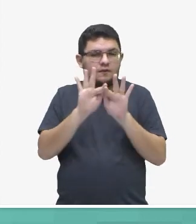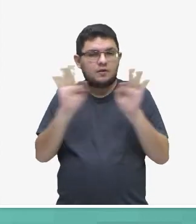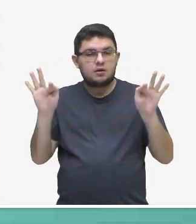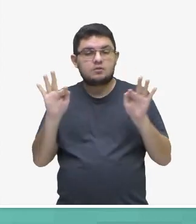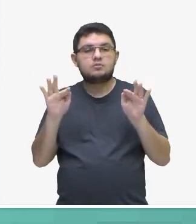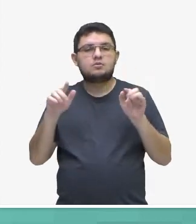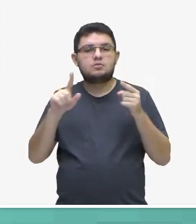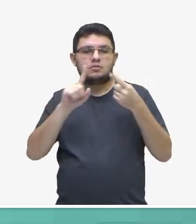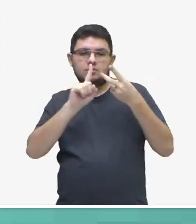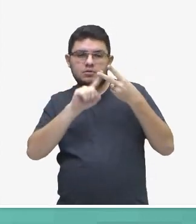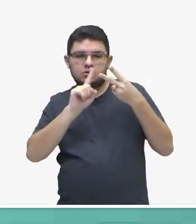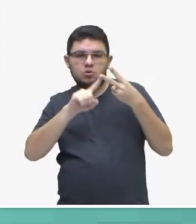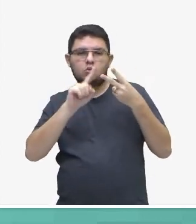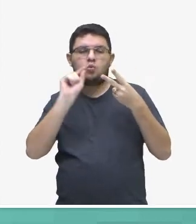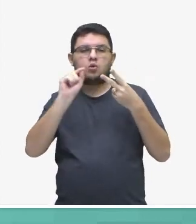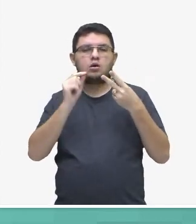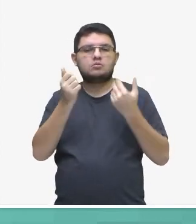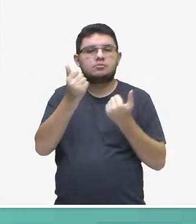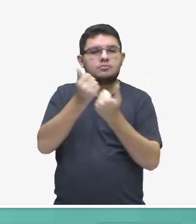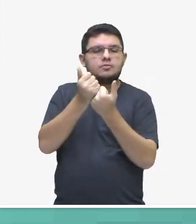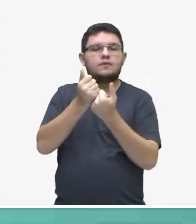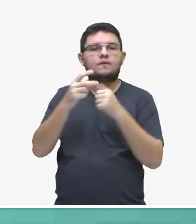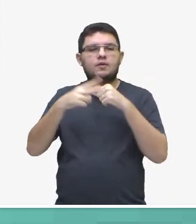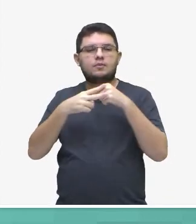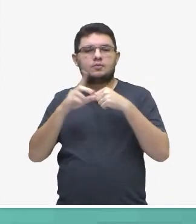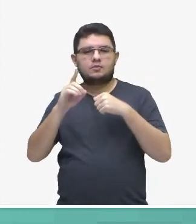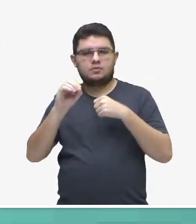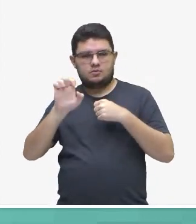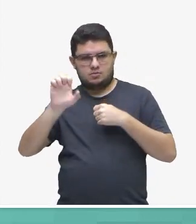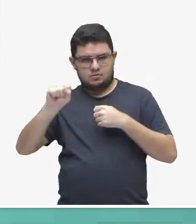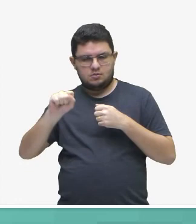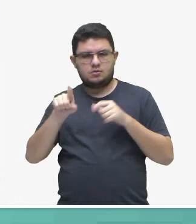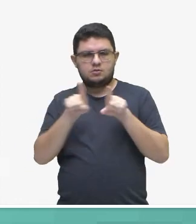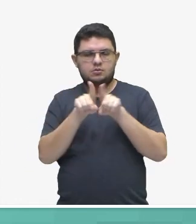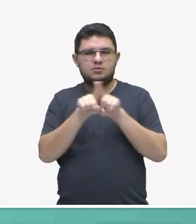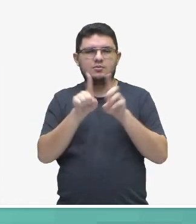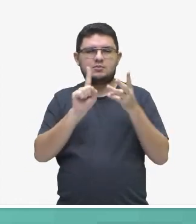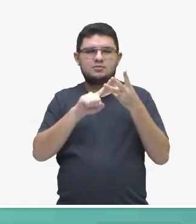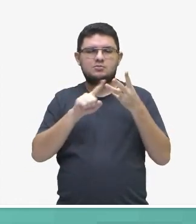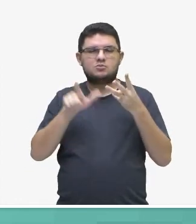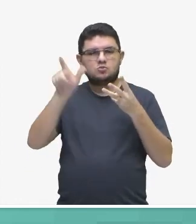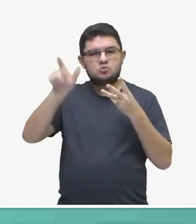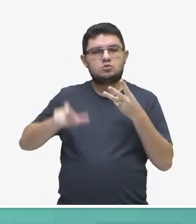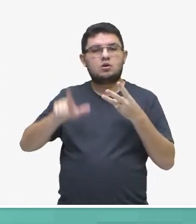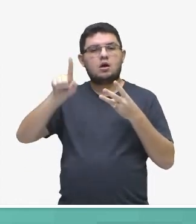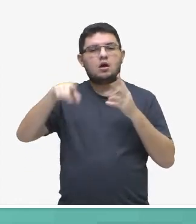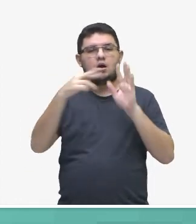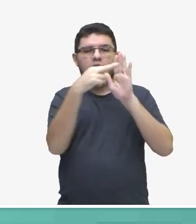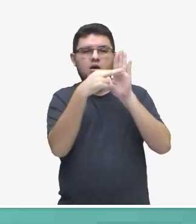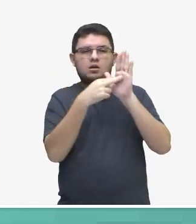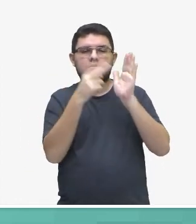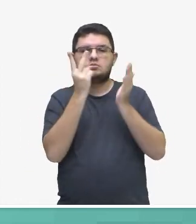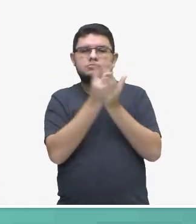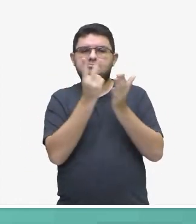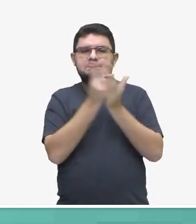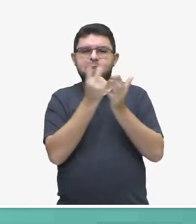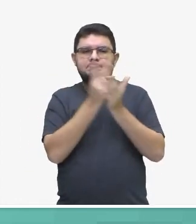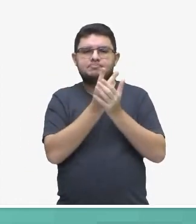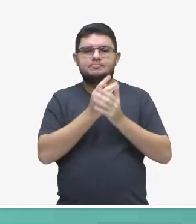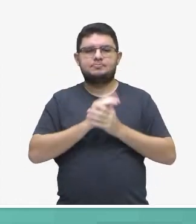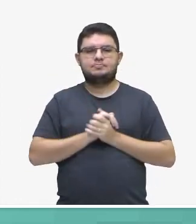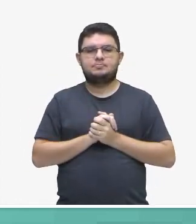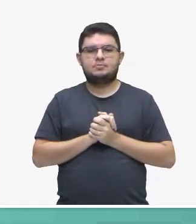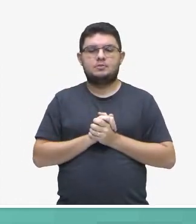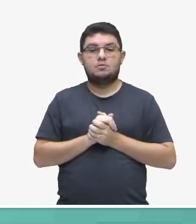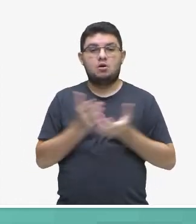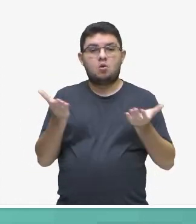do auxiliar das e o sujeito logo em seguida, né? Então é uma regra ali que sempre vai acontecer. Vamos praticar